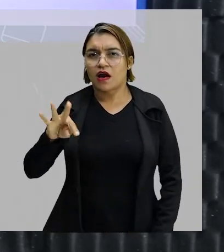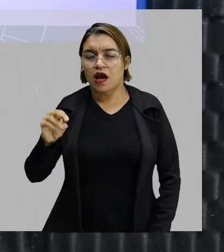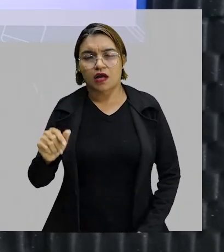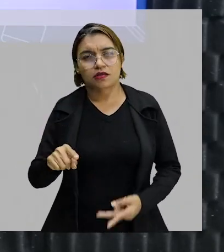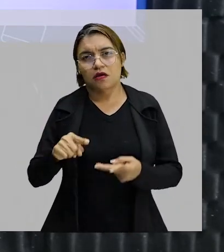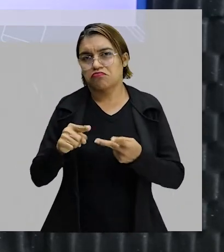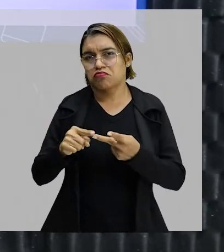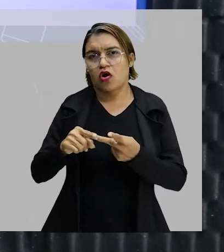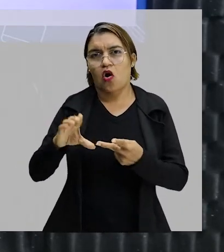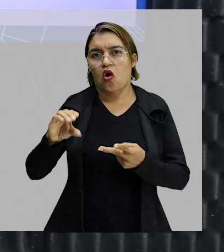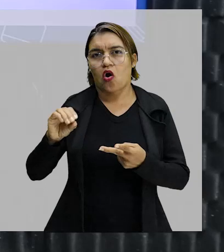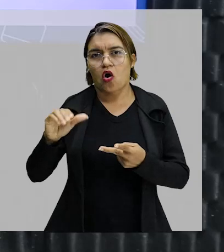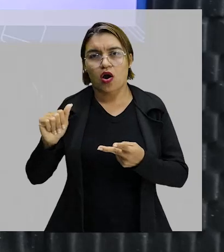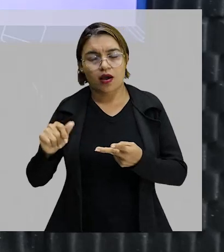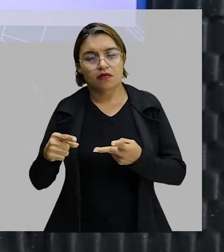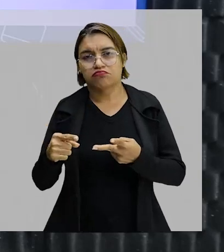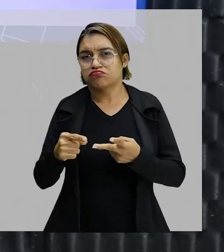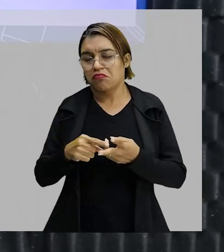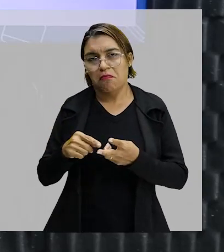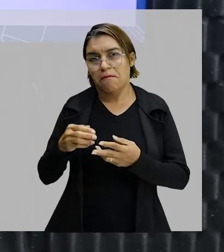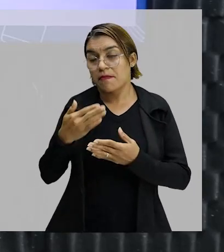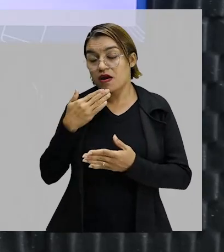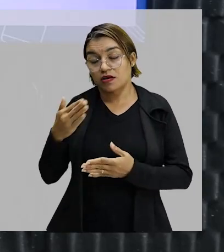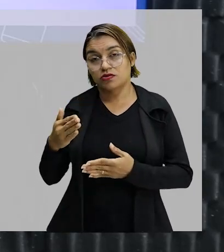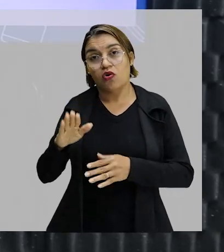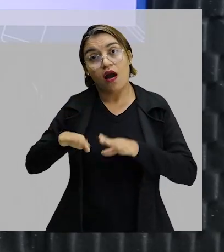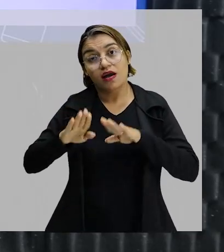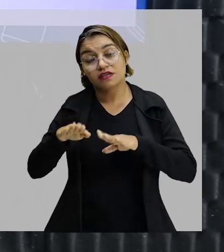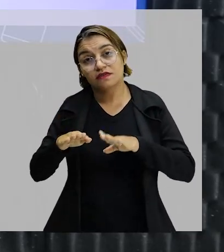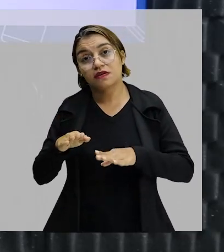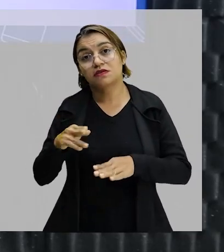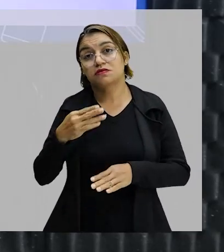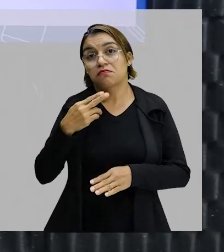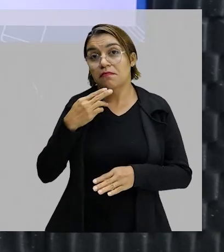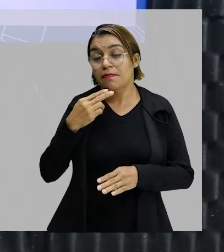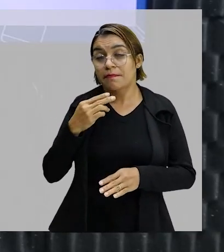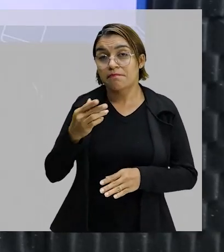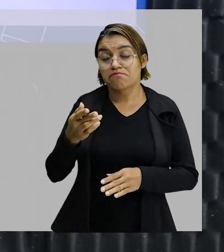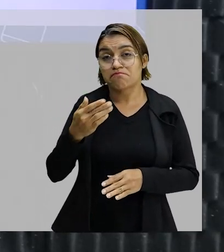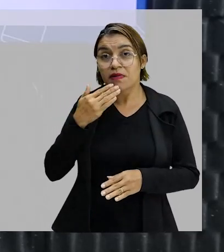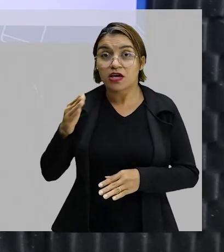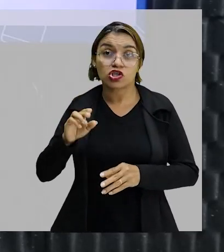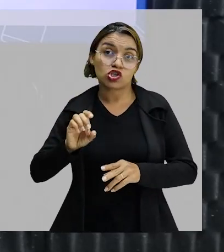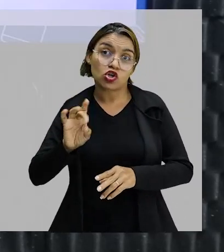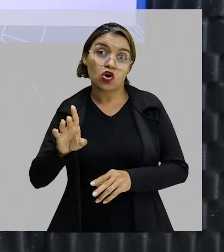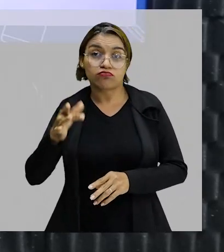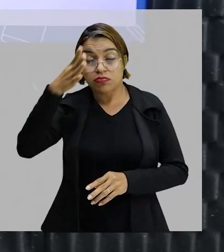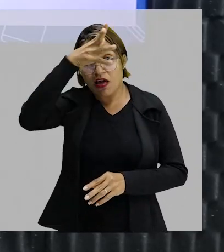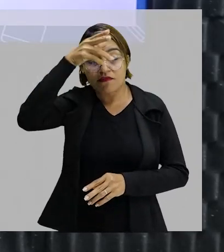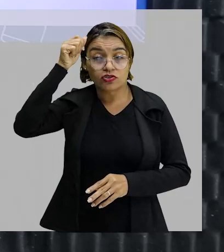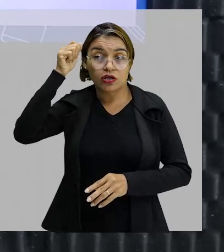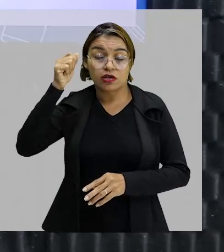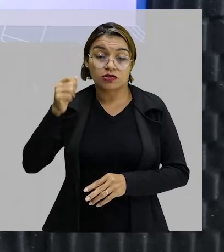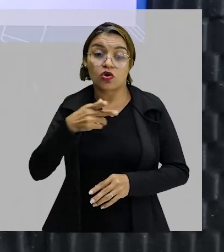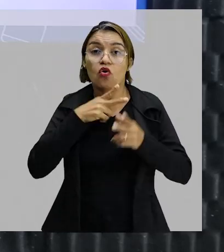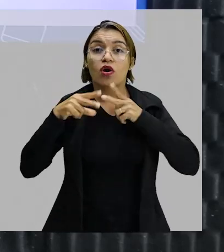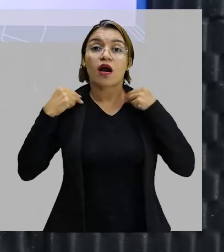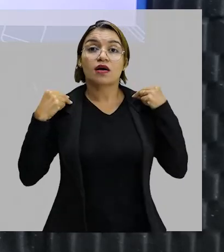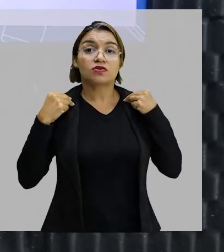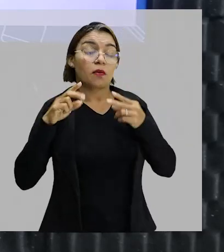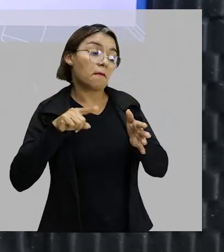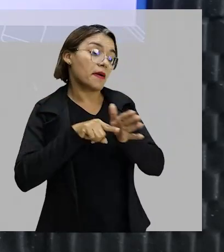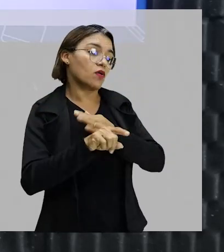direto pro refrigerante que a gente quer. E às vezes a gente diz, eu quero um refrigerante. Aí o garçom vai e te pergunta qual é, e você